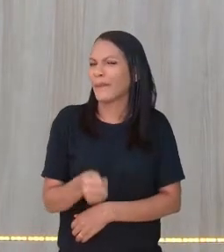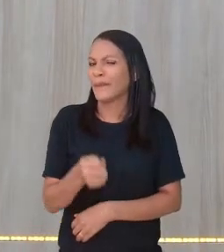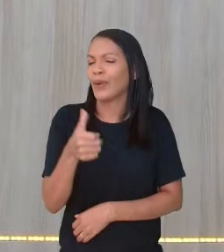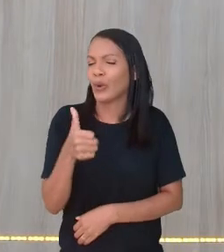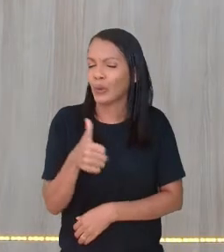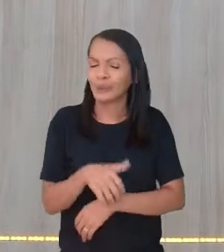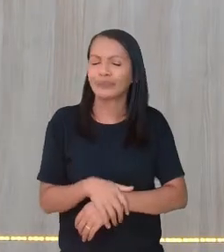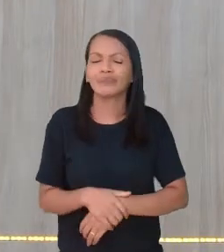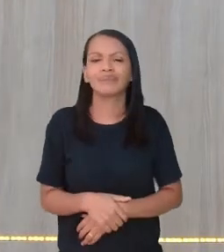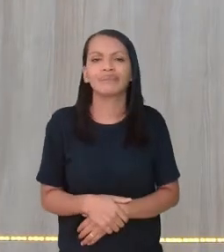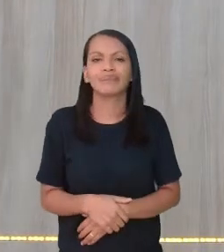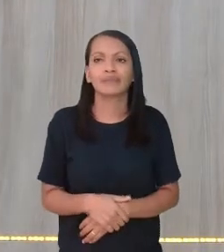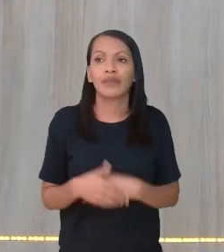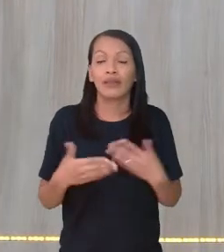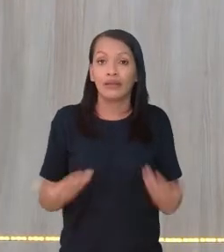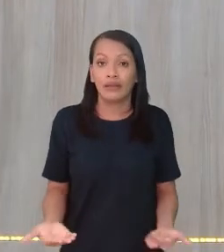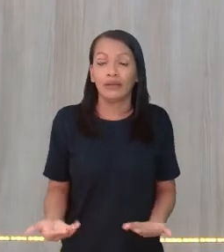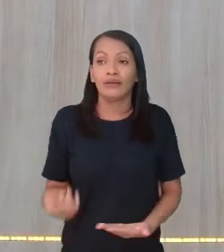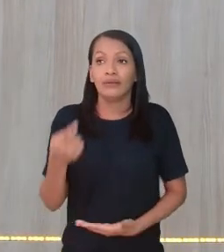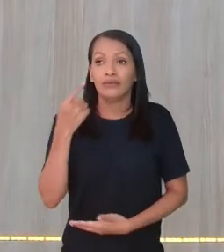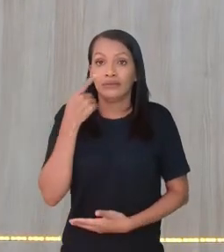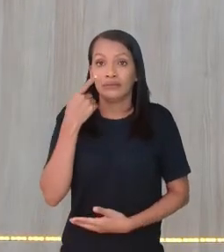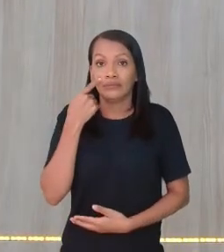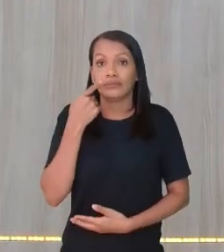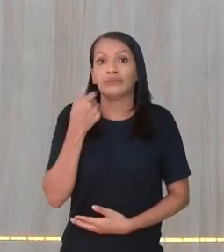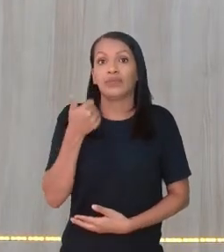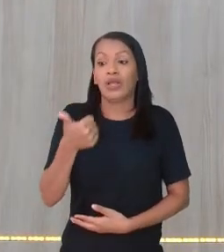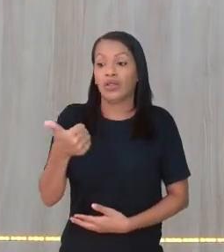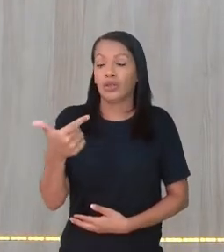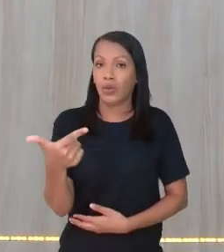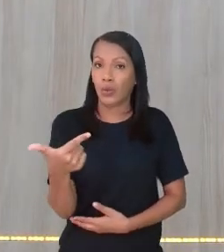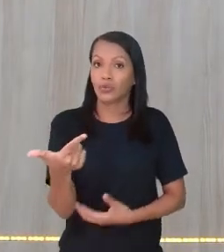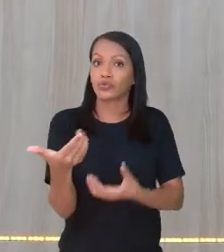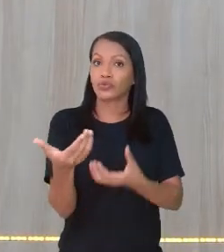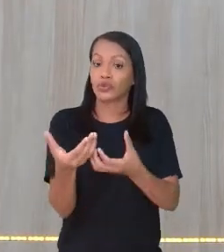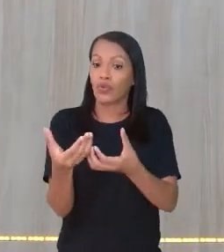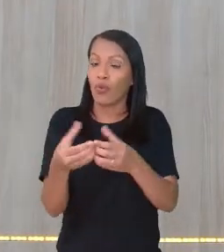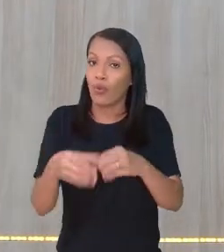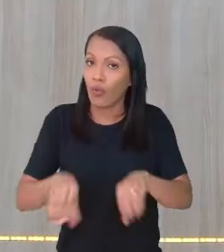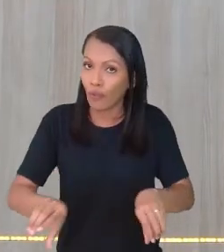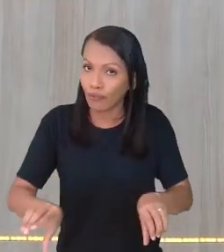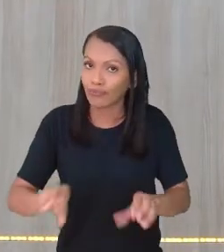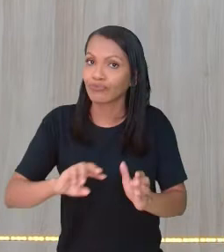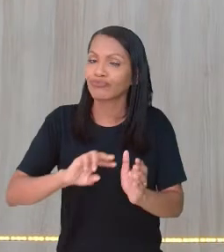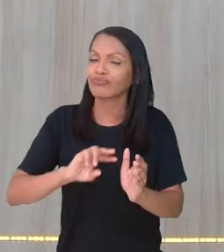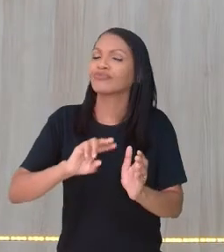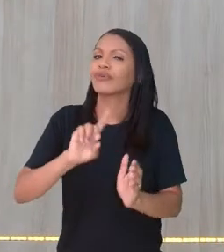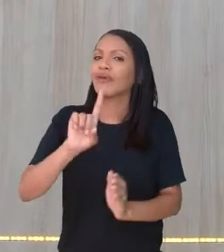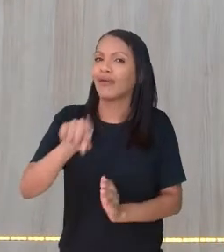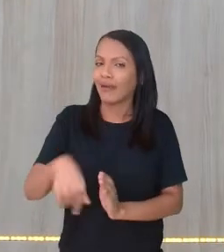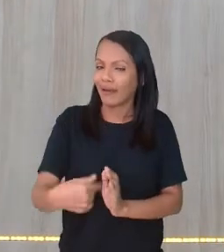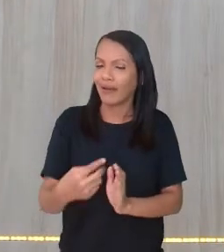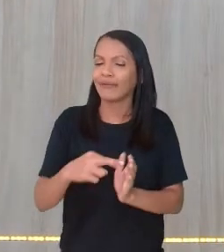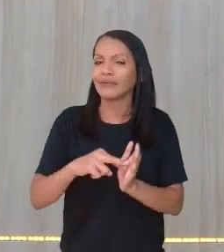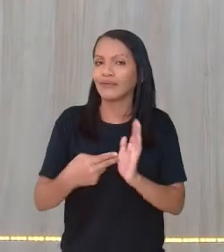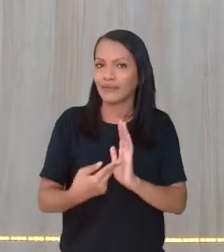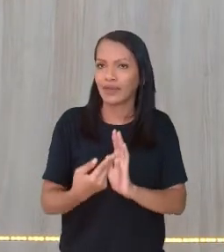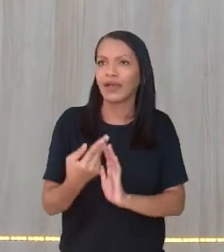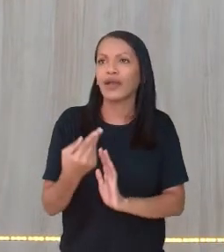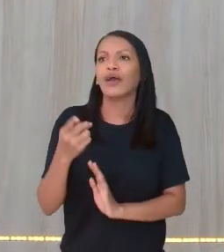utilizadas, tá bom? Então, 12 aí corresponde a 1/2. Então, eu preciso tirar aí